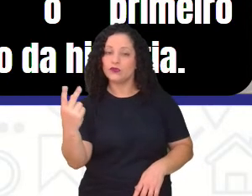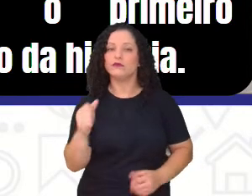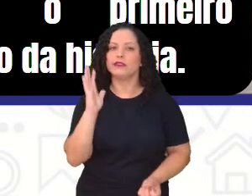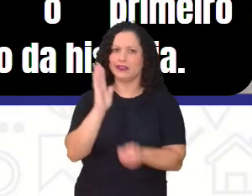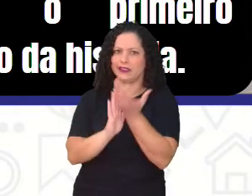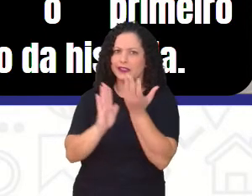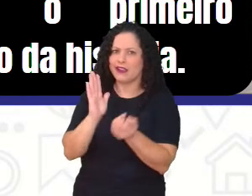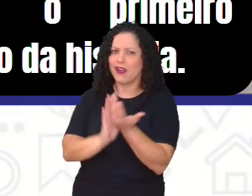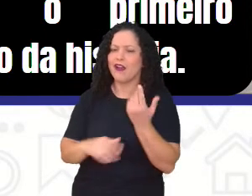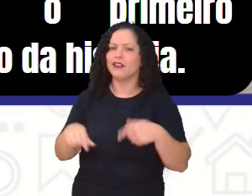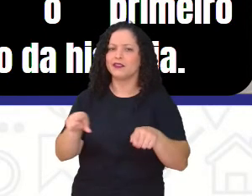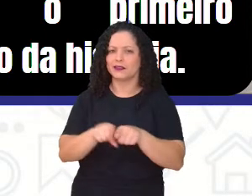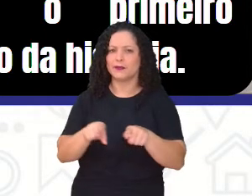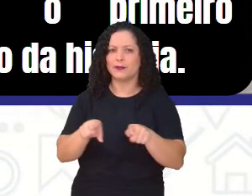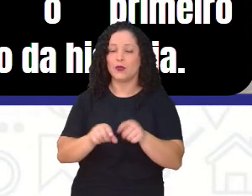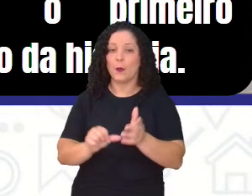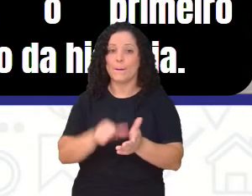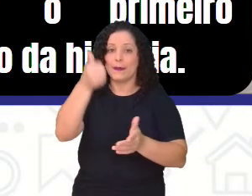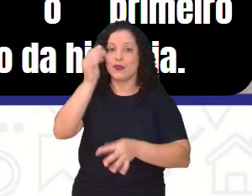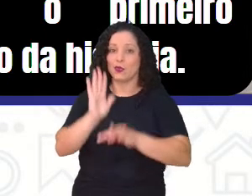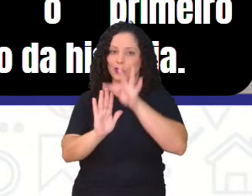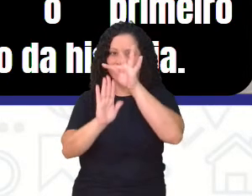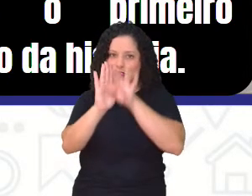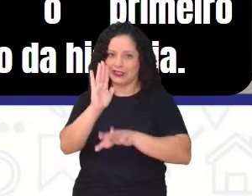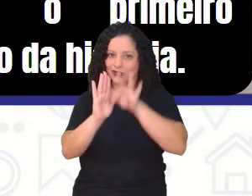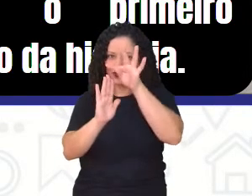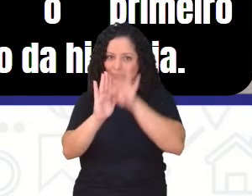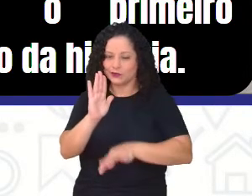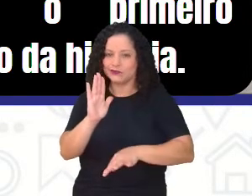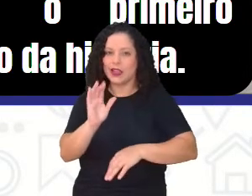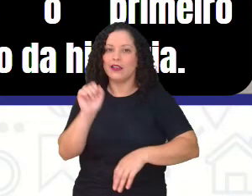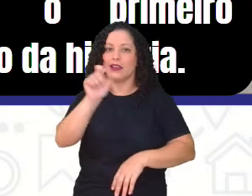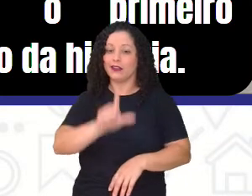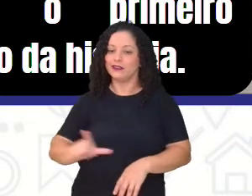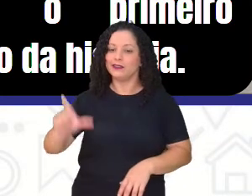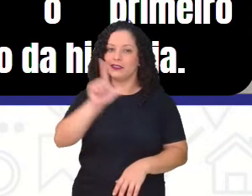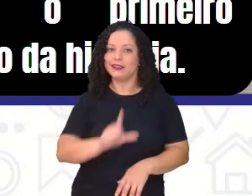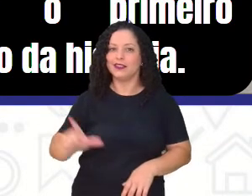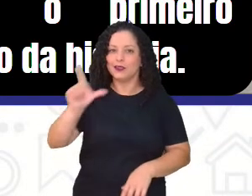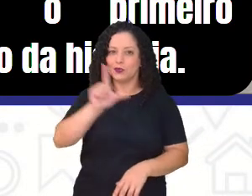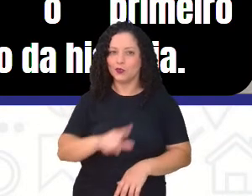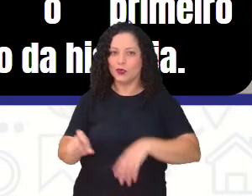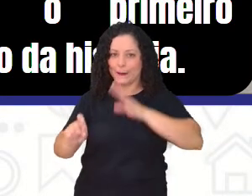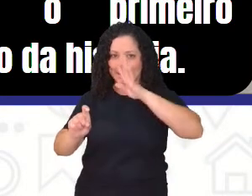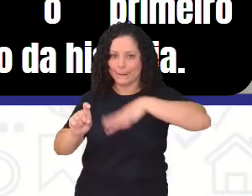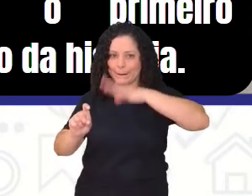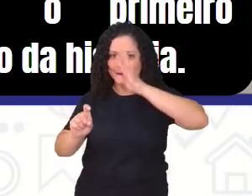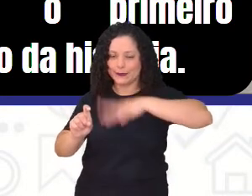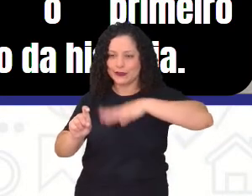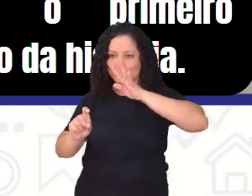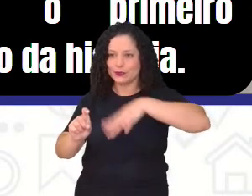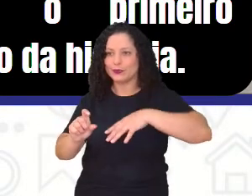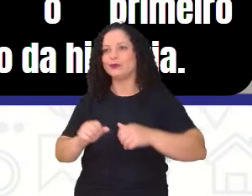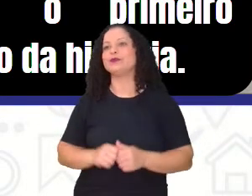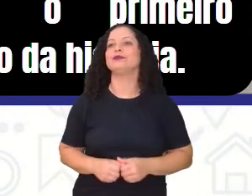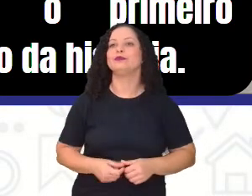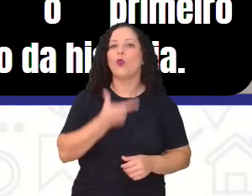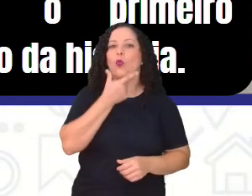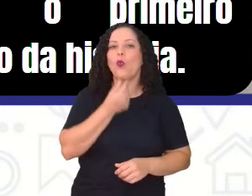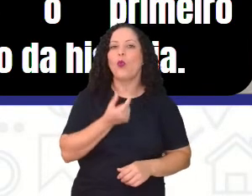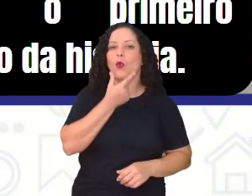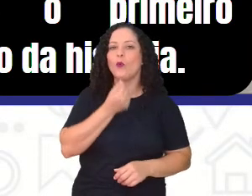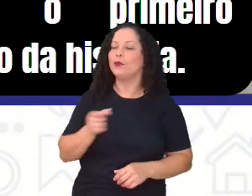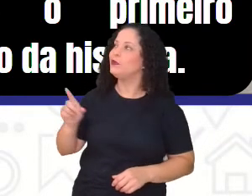como também redigiram o primeiro texto literário, né, da história, né? Gilgamesh, né, esse camarada que está aqui, ó,